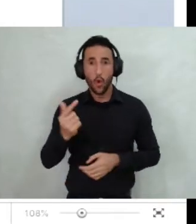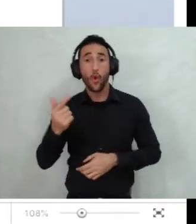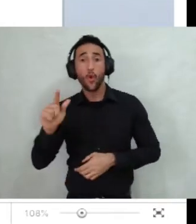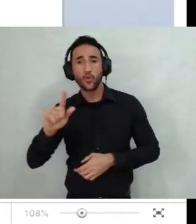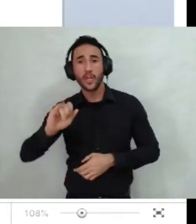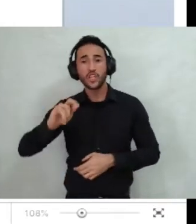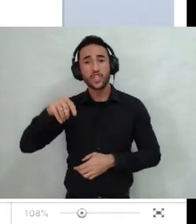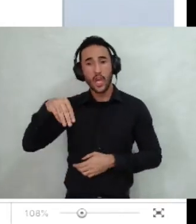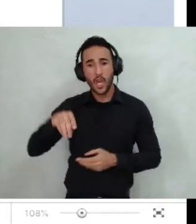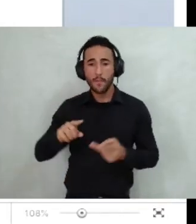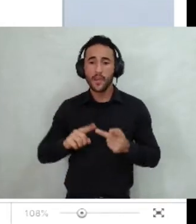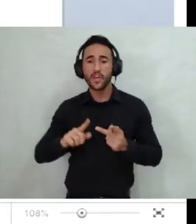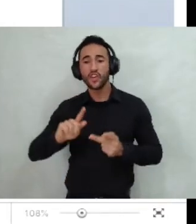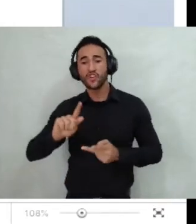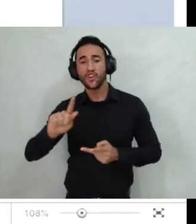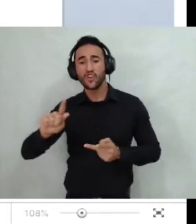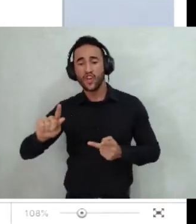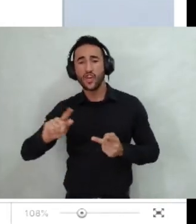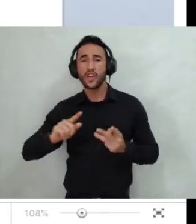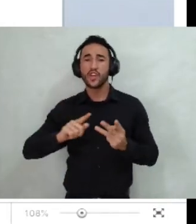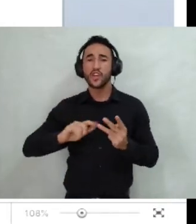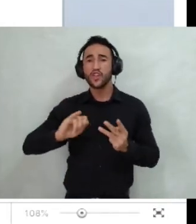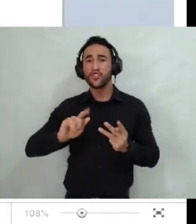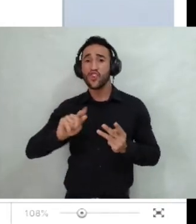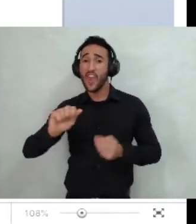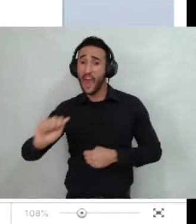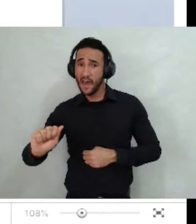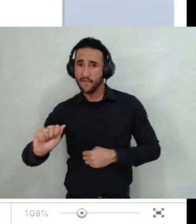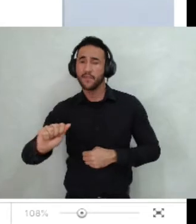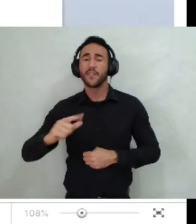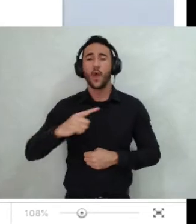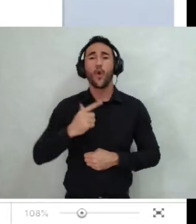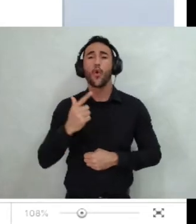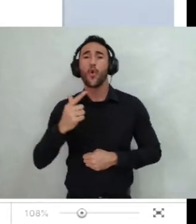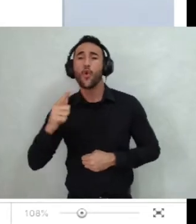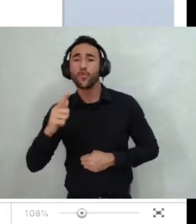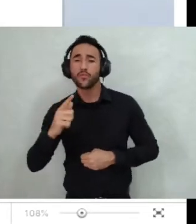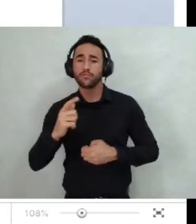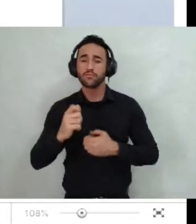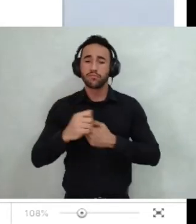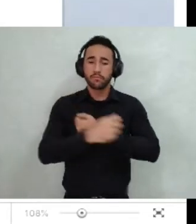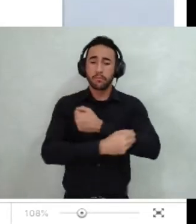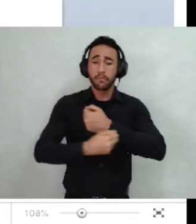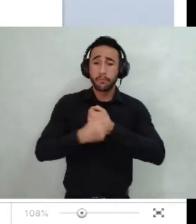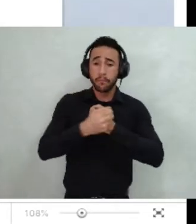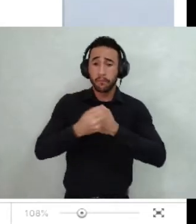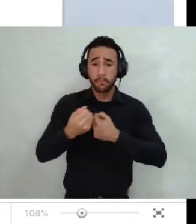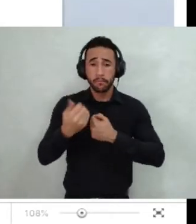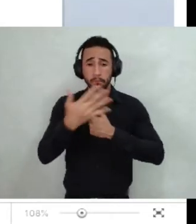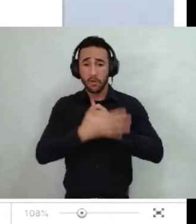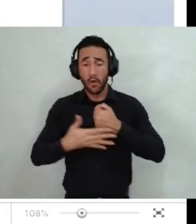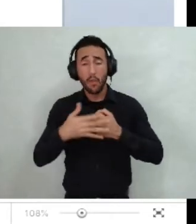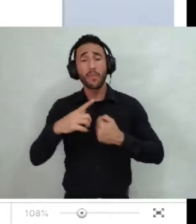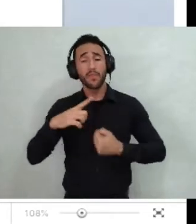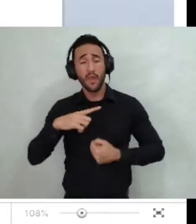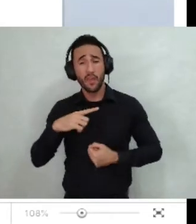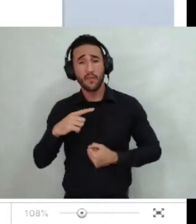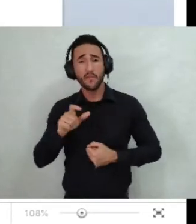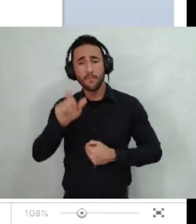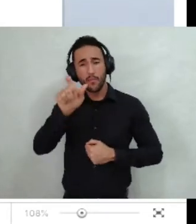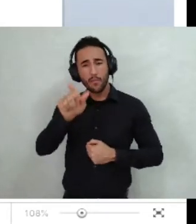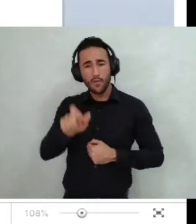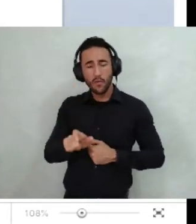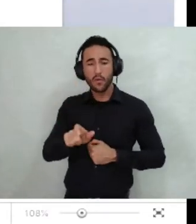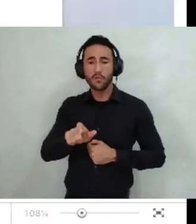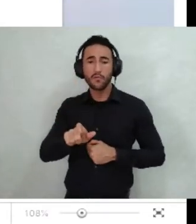IgA e IgG, testes de anticorpos neutralizantes que só são realizados em serviços de pesquisa